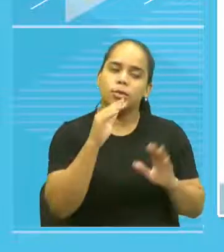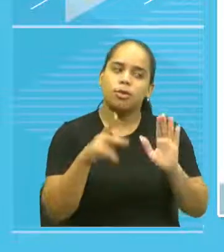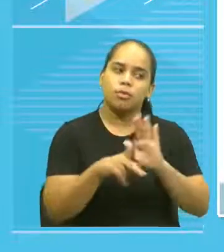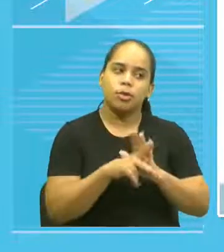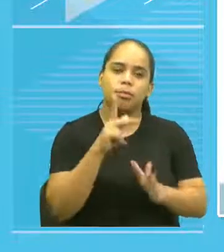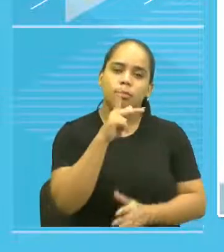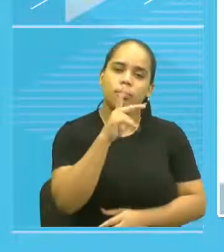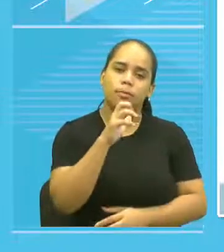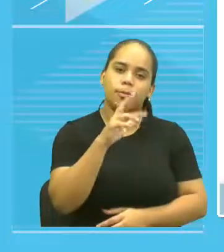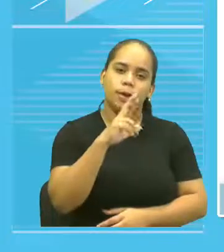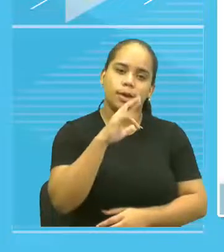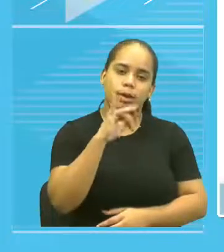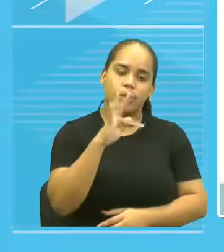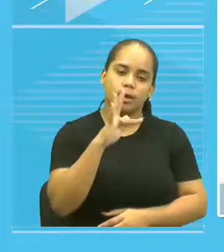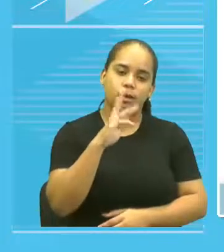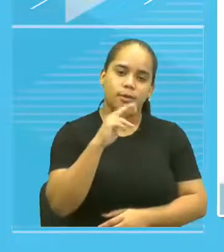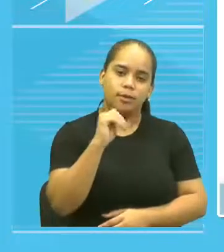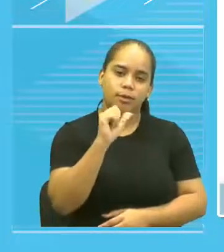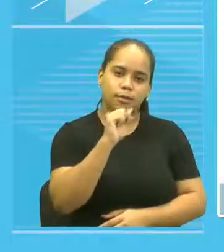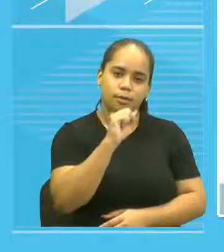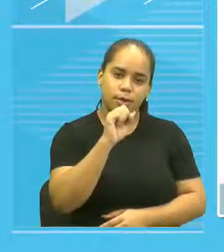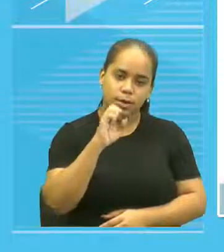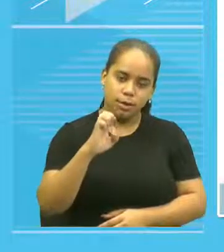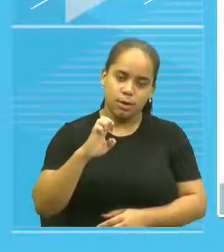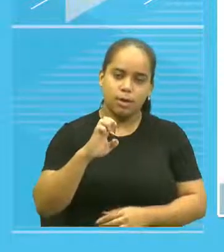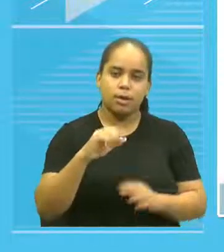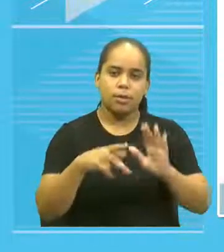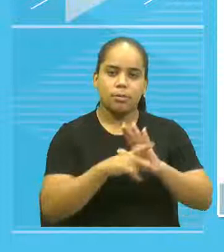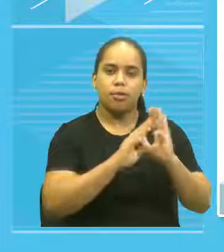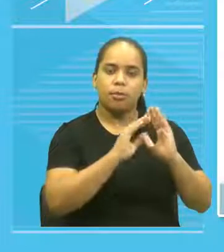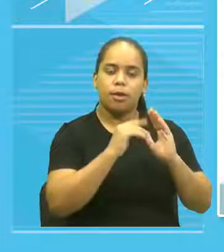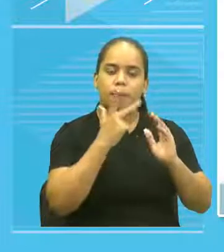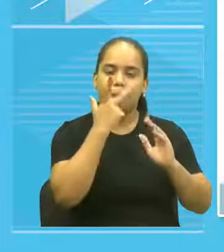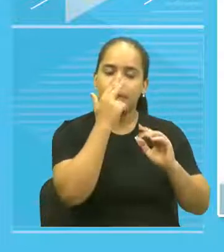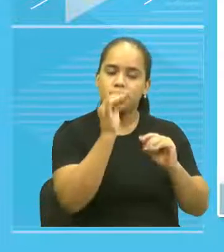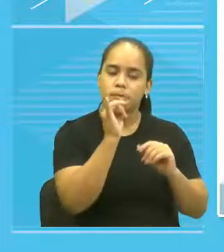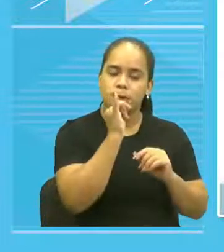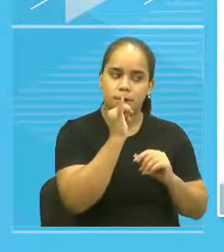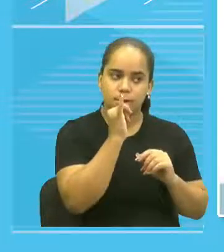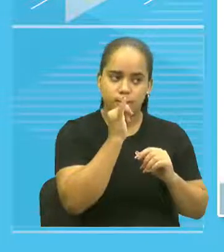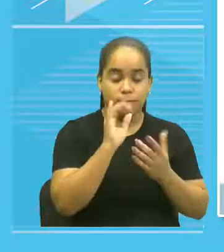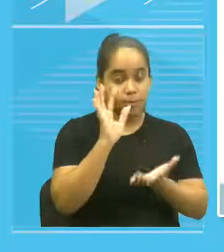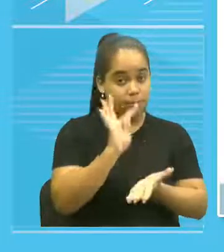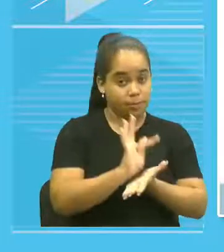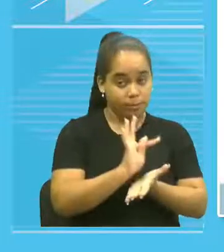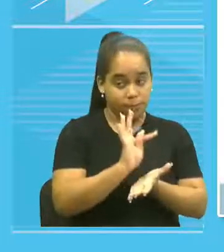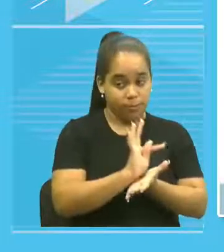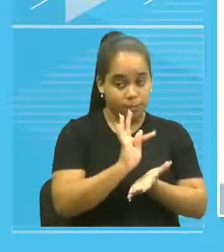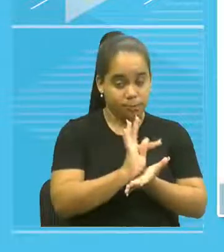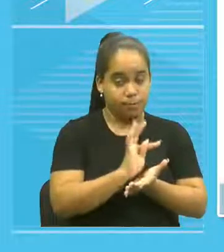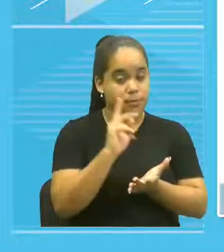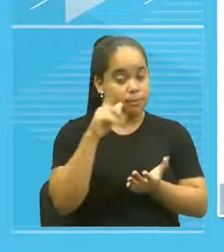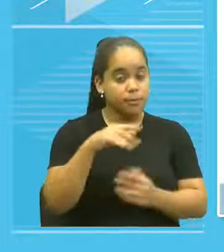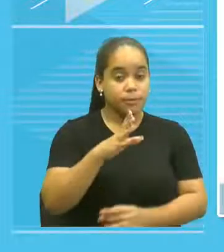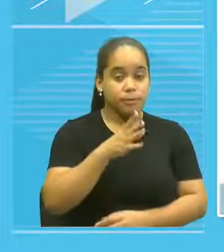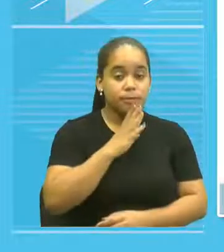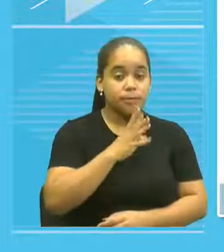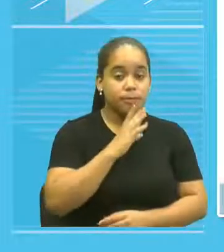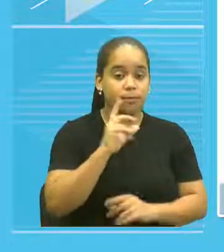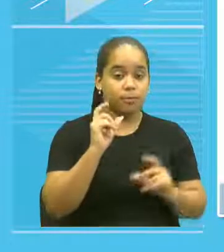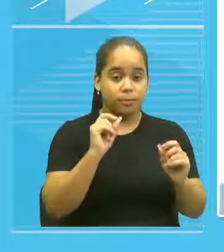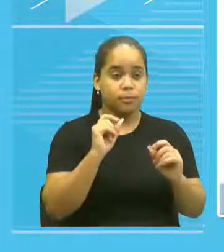perífrase uma espécie de algo que tá na periferia do nome é como se fosse assim ó Teresina é conhecido